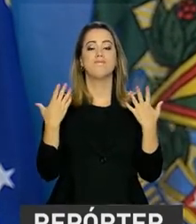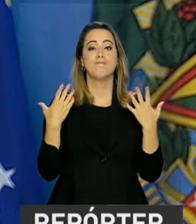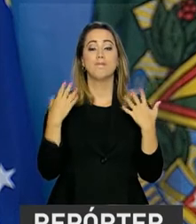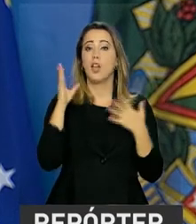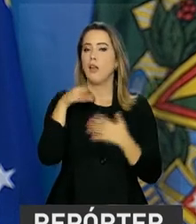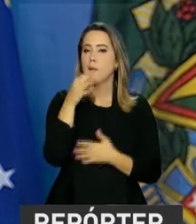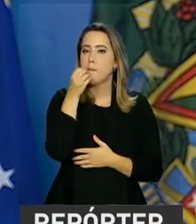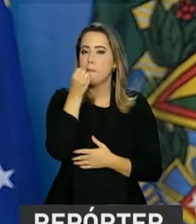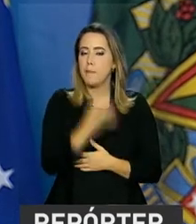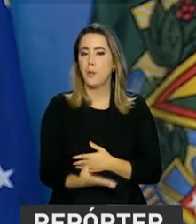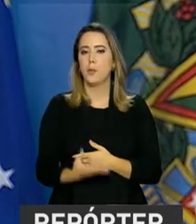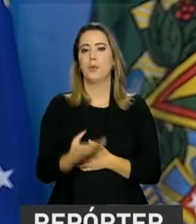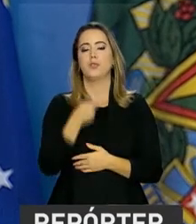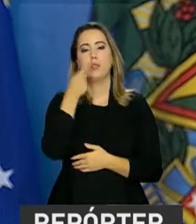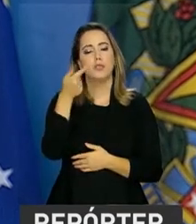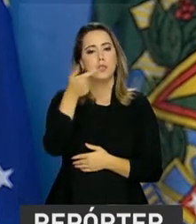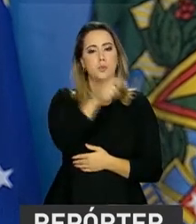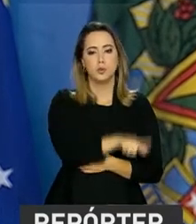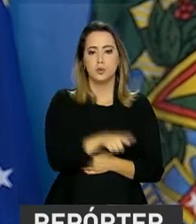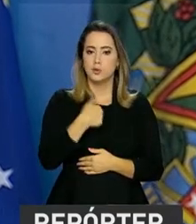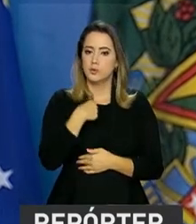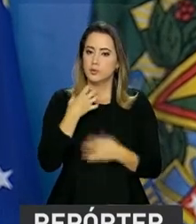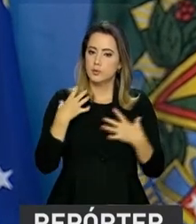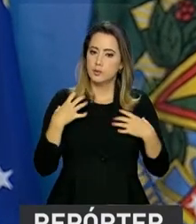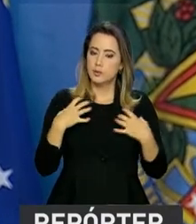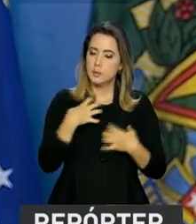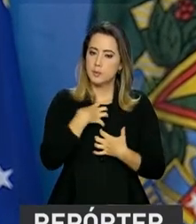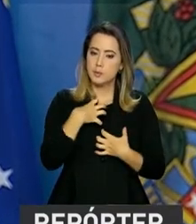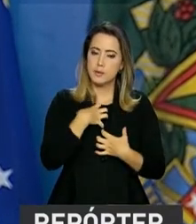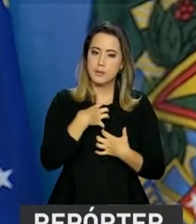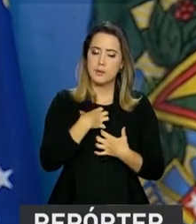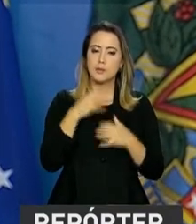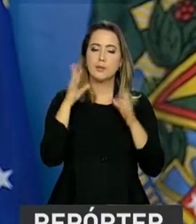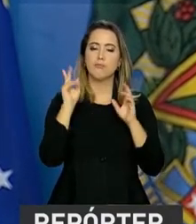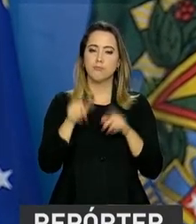digo, reitero, que eu fico